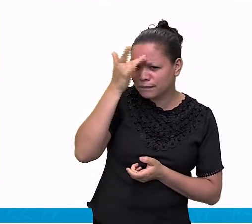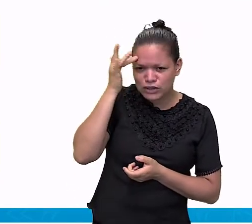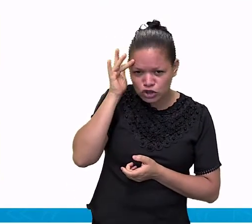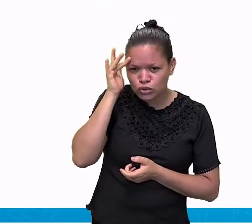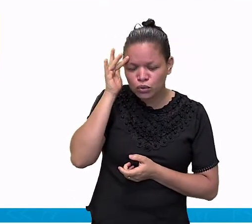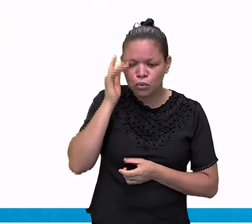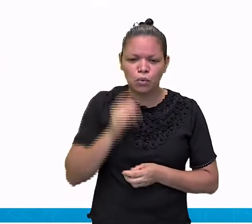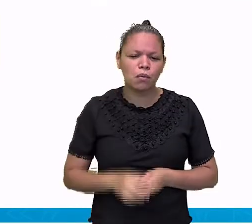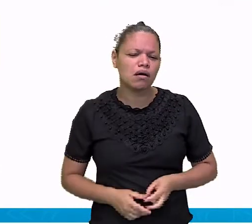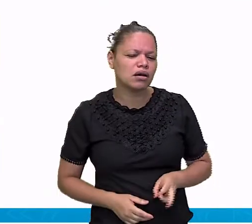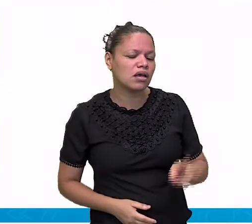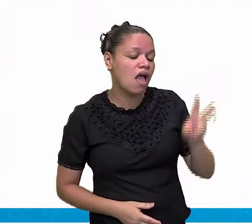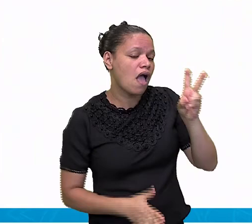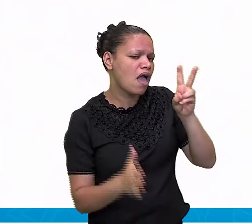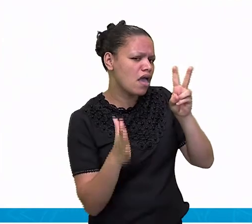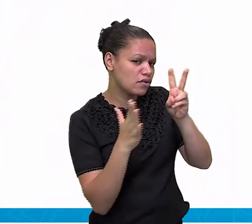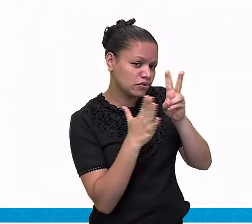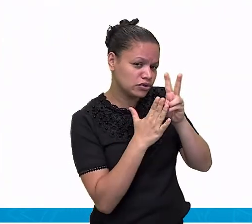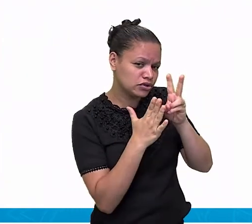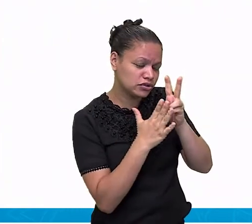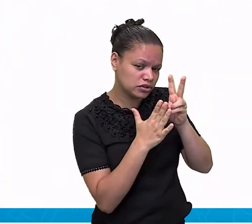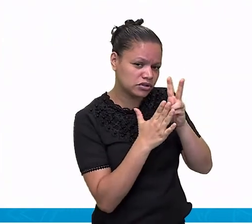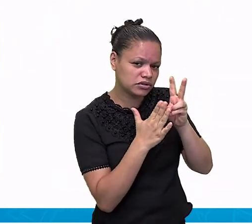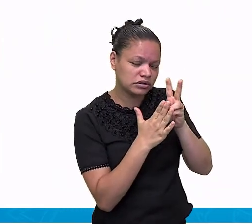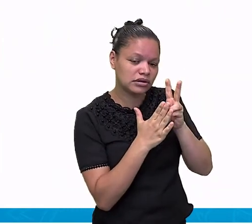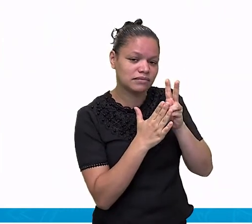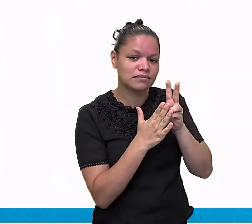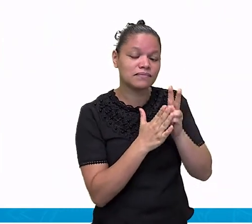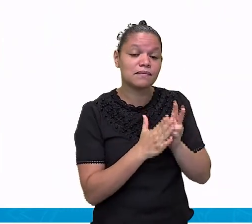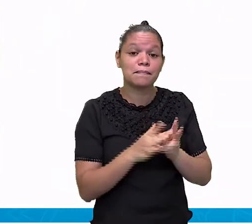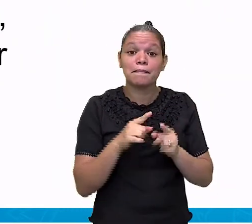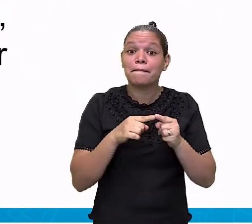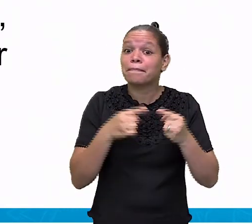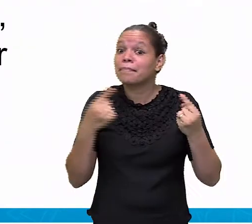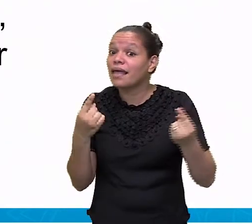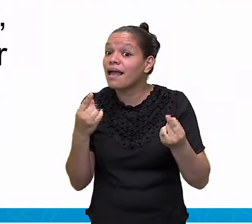o significado de diferentes raças.